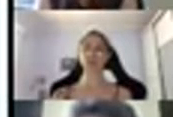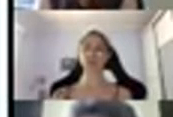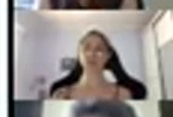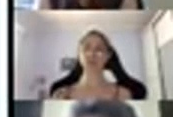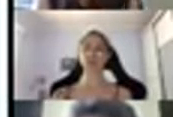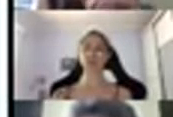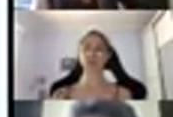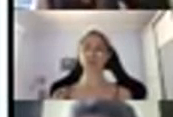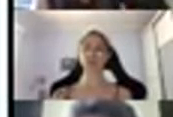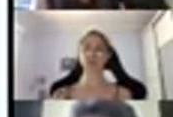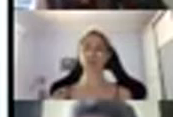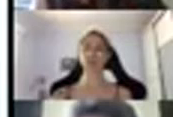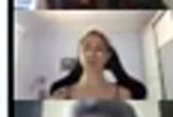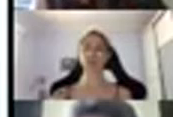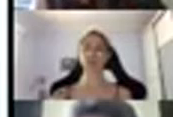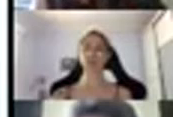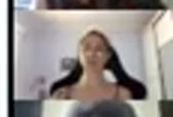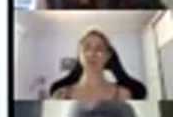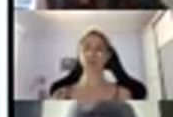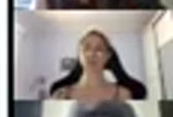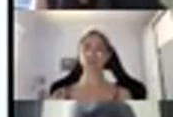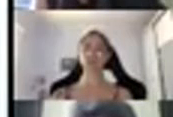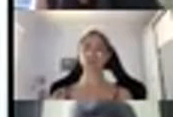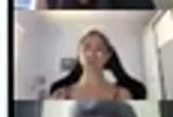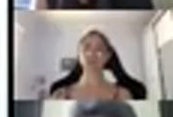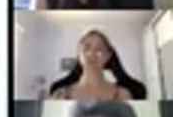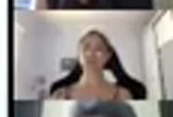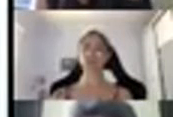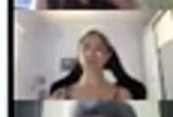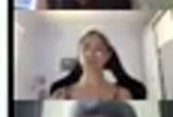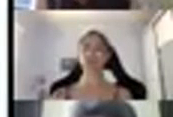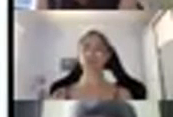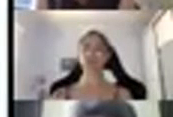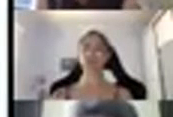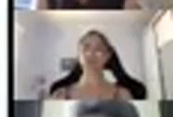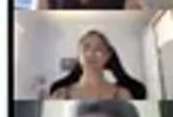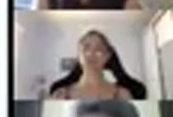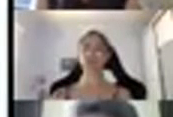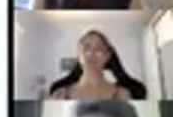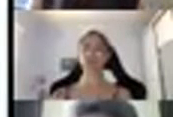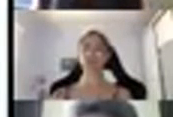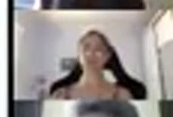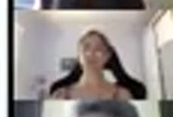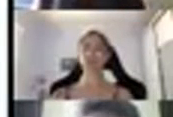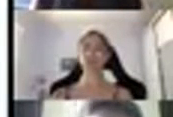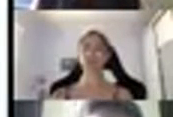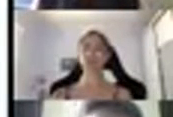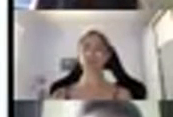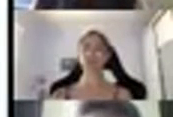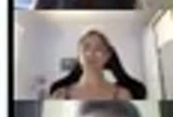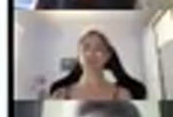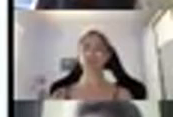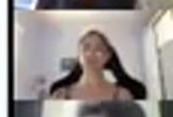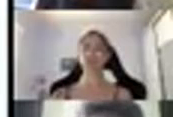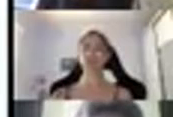teve aqui, na verdade, foi porque esse acúmulo aqui, por ter registro de casos atrasados, é que gerou essa voltinha. Então, a gente